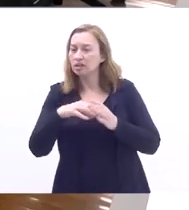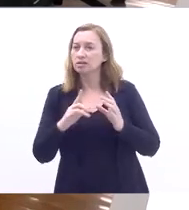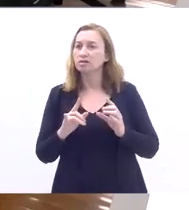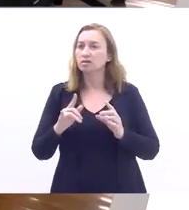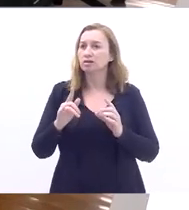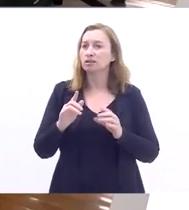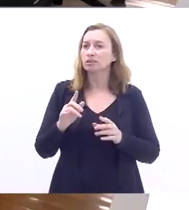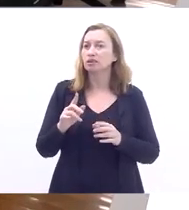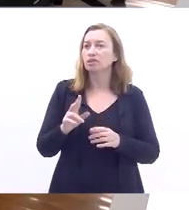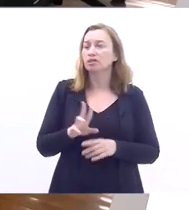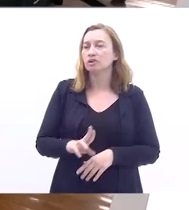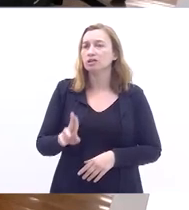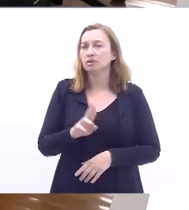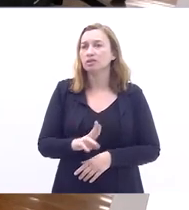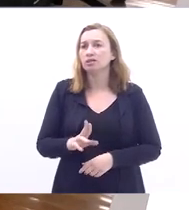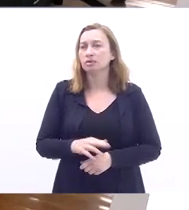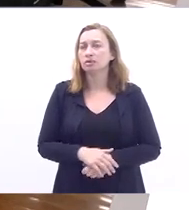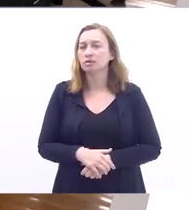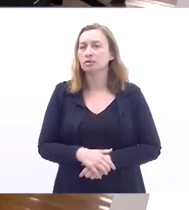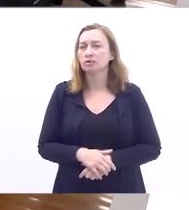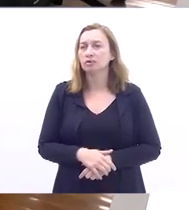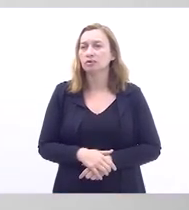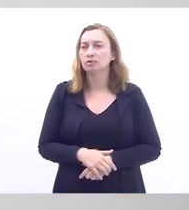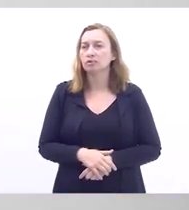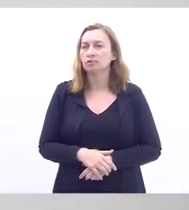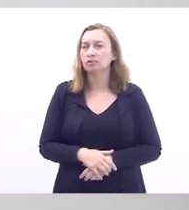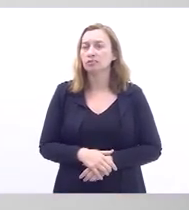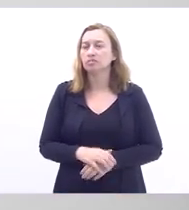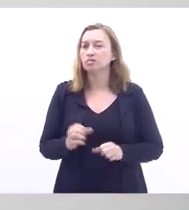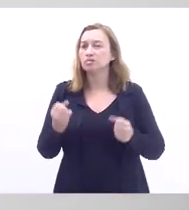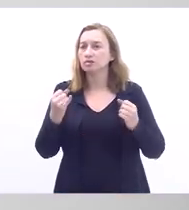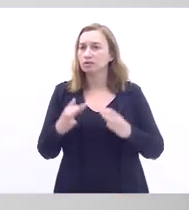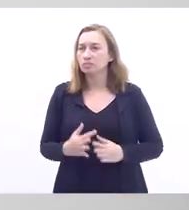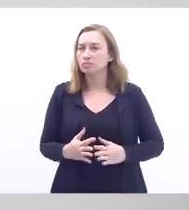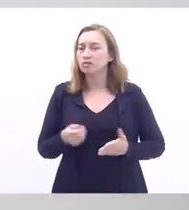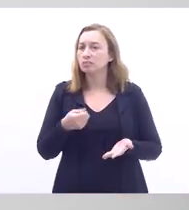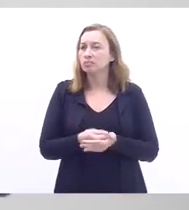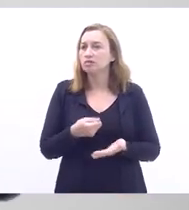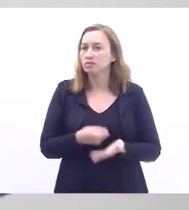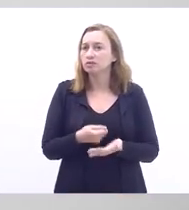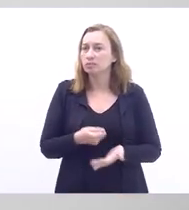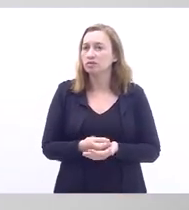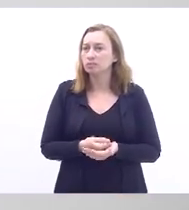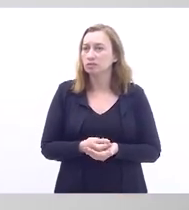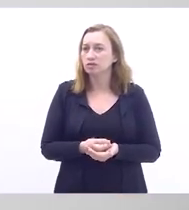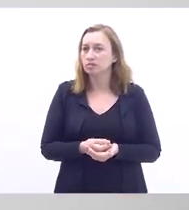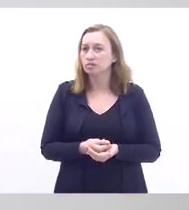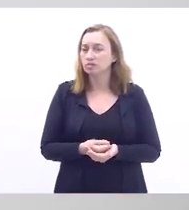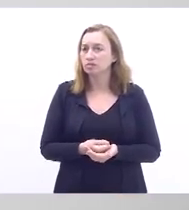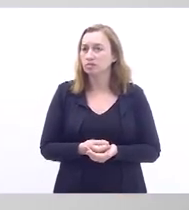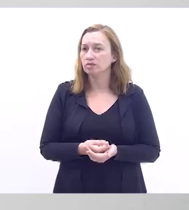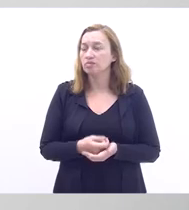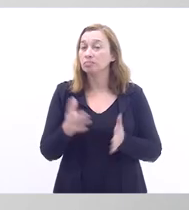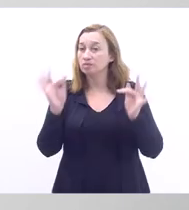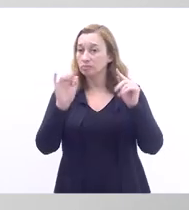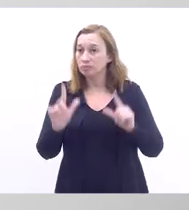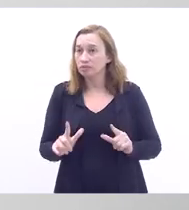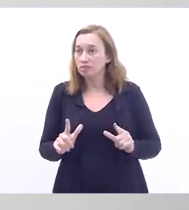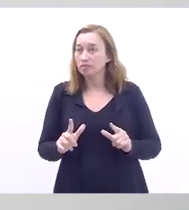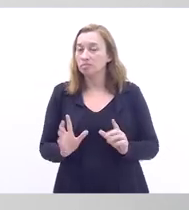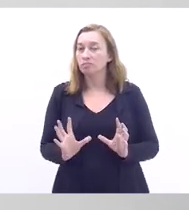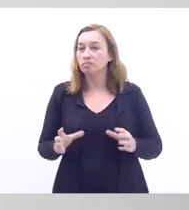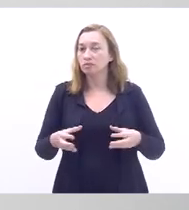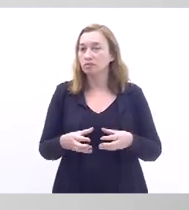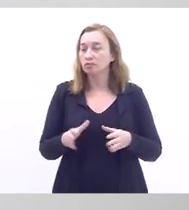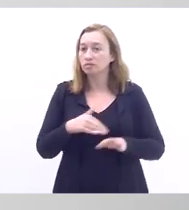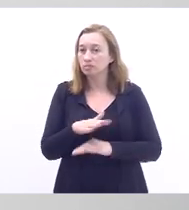universidade é como colocado aqui os esclarecimentos as cobranças genético fica feliz dá para das